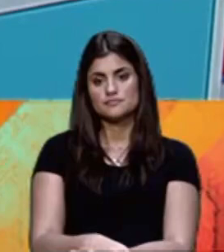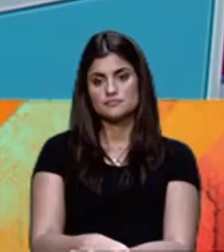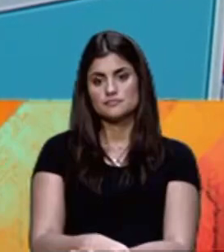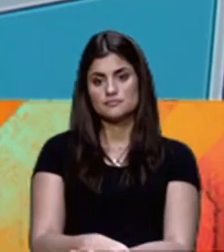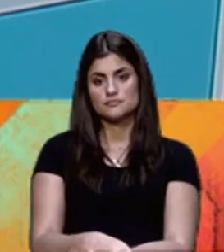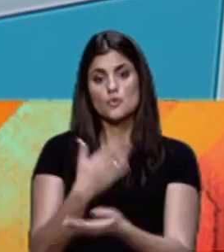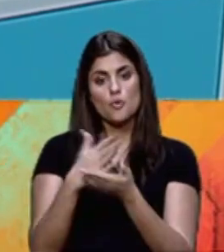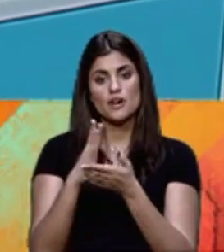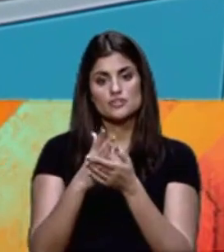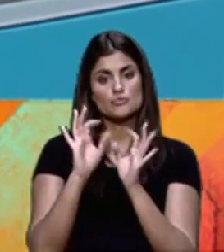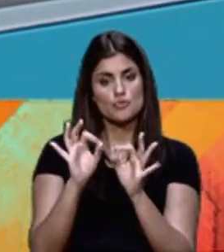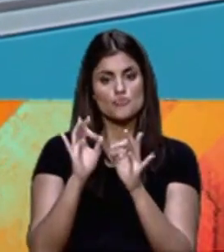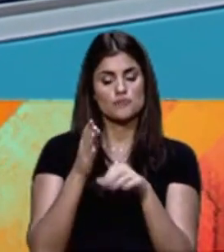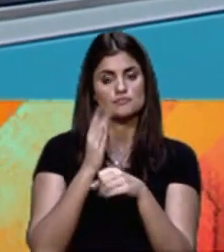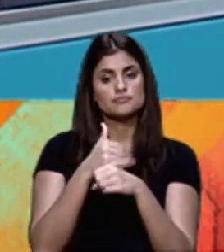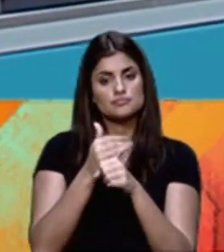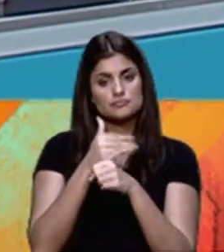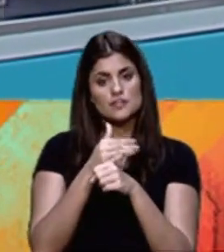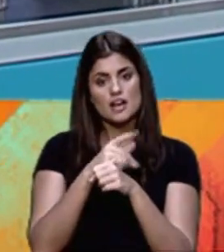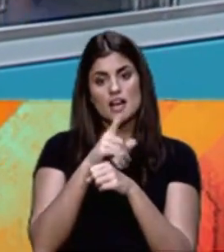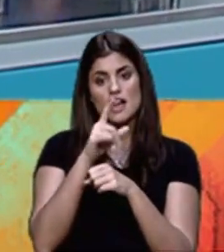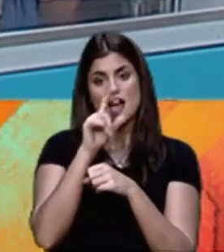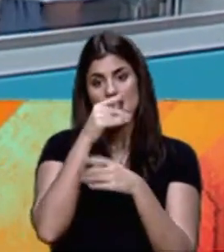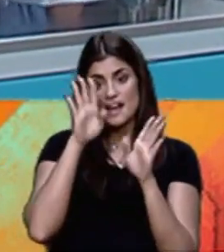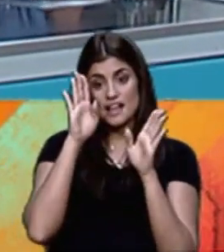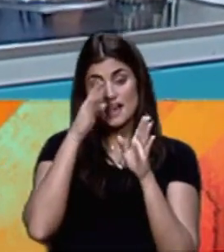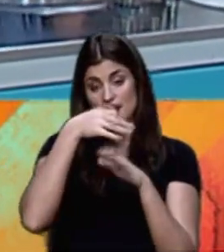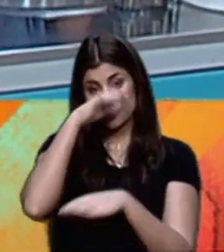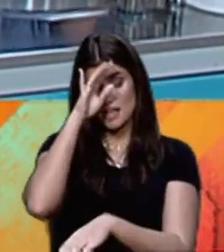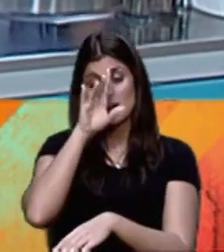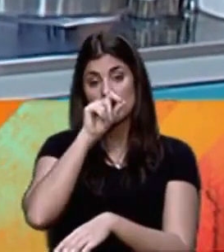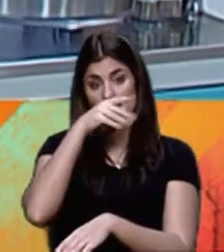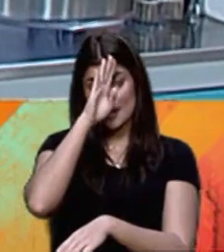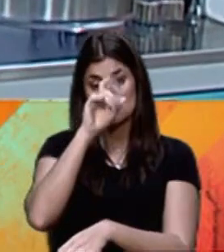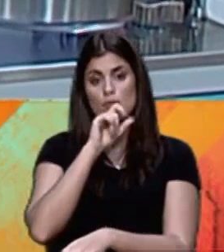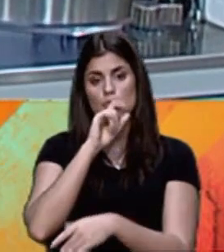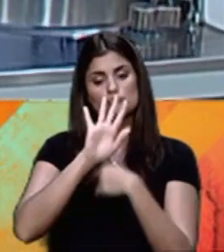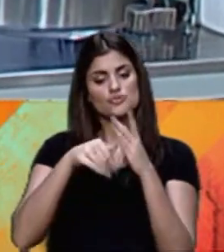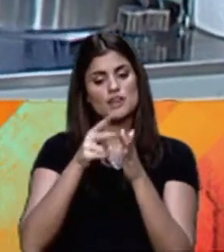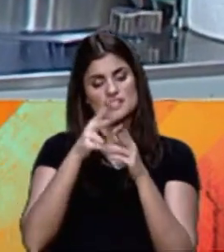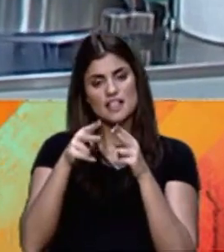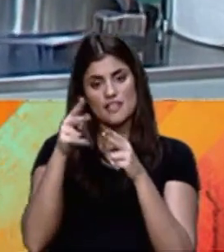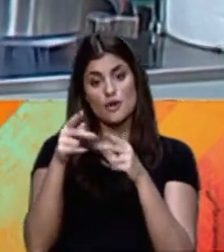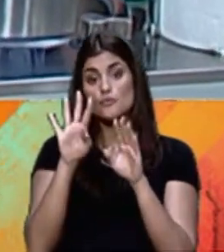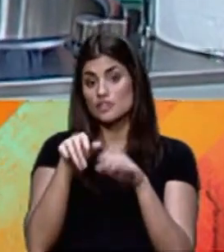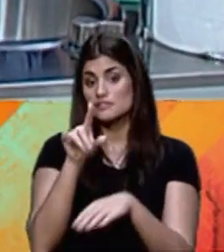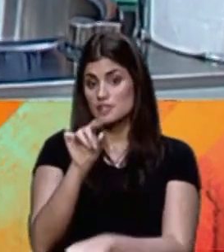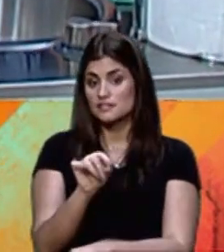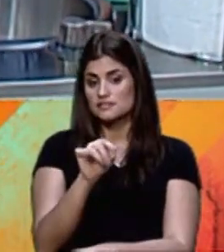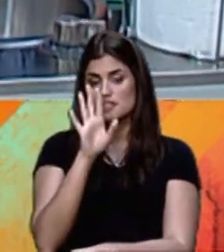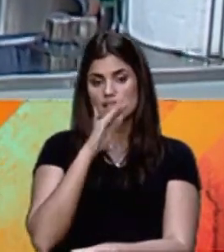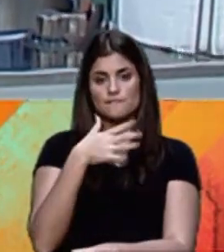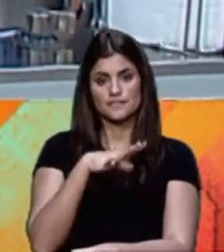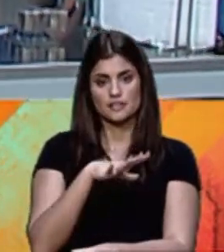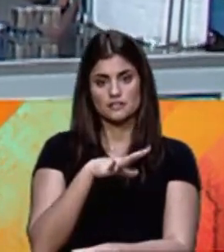porque o resto já está cortado. A galinha, tanto podem colocar tudo misturado na salada como no final. Se